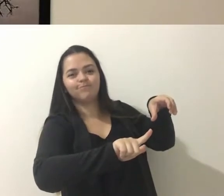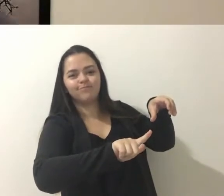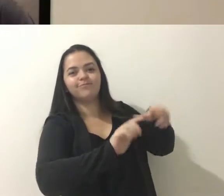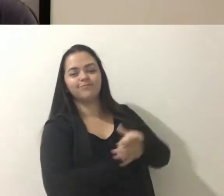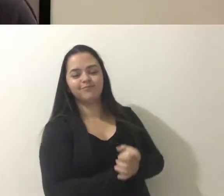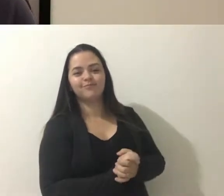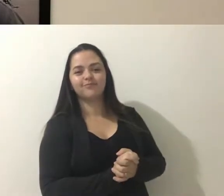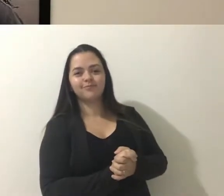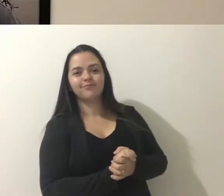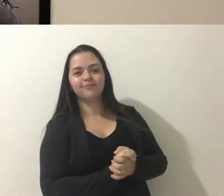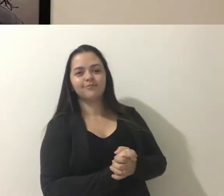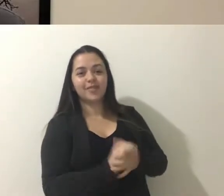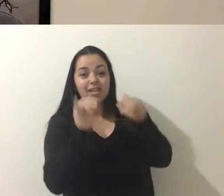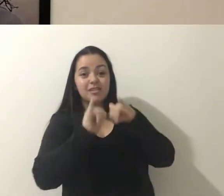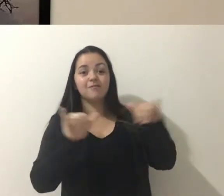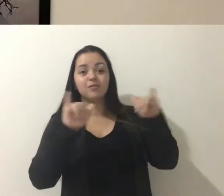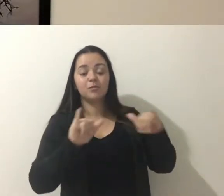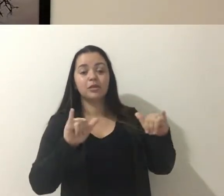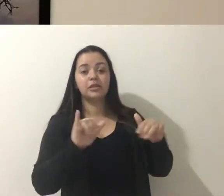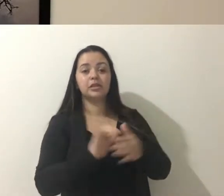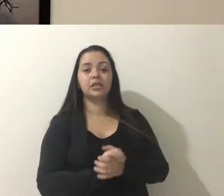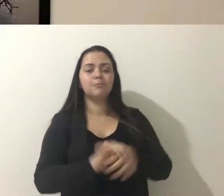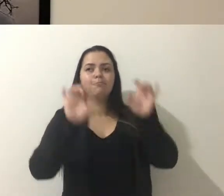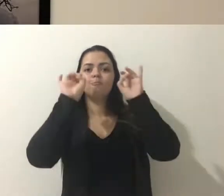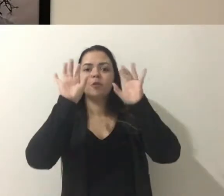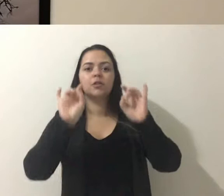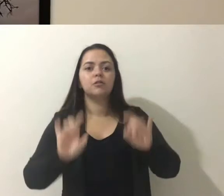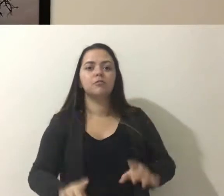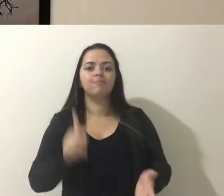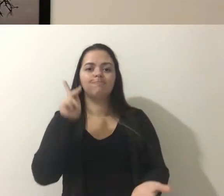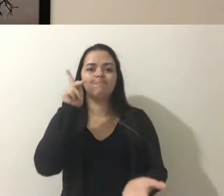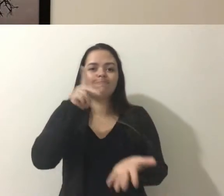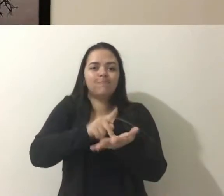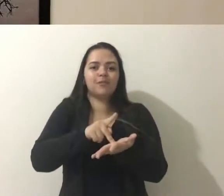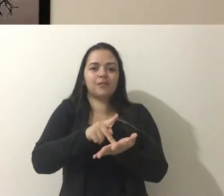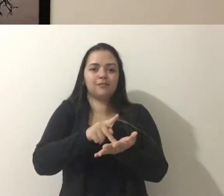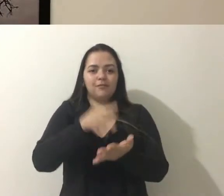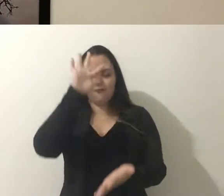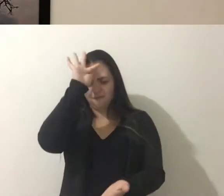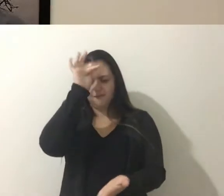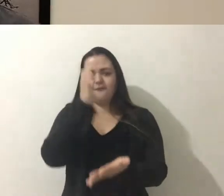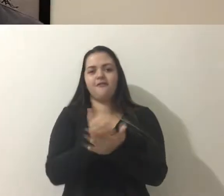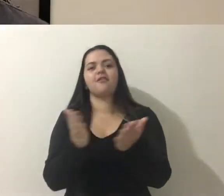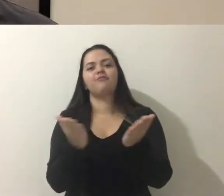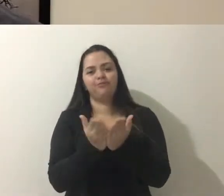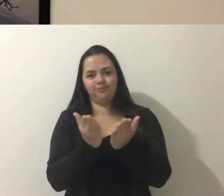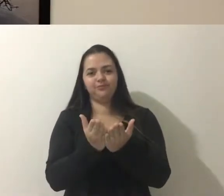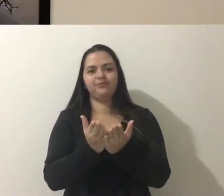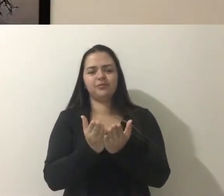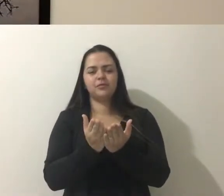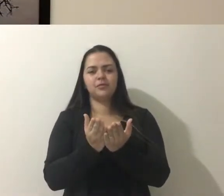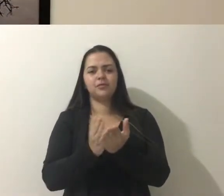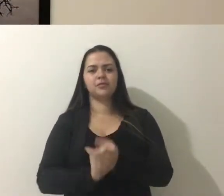ela é fundamentada numa das principais verdades da nossa fé cristã. Eu quero dizer